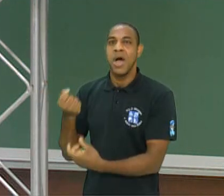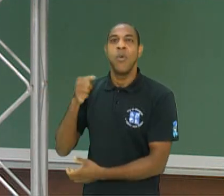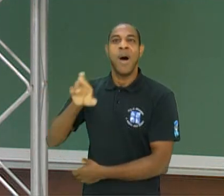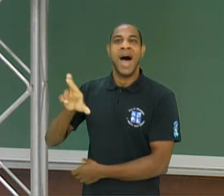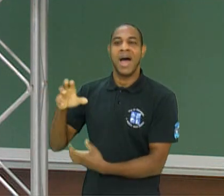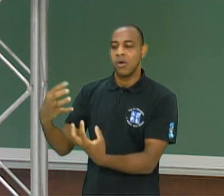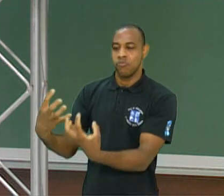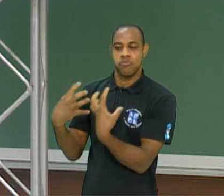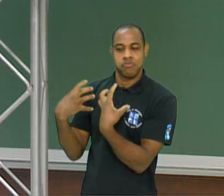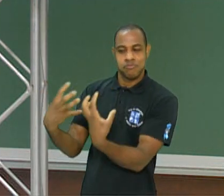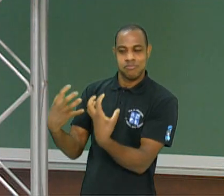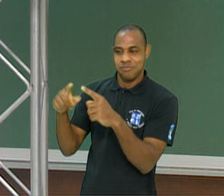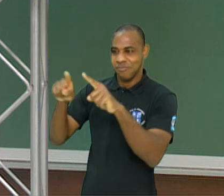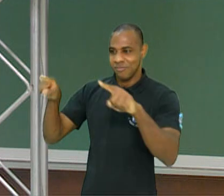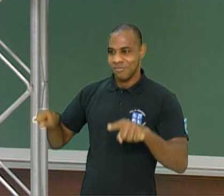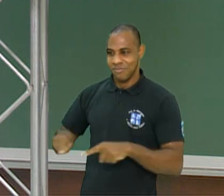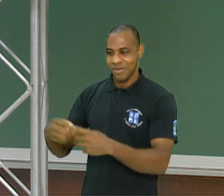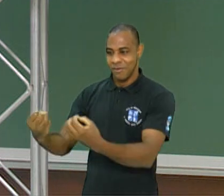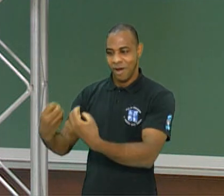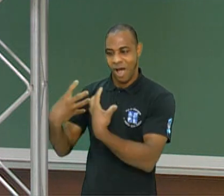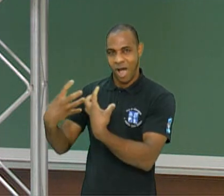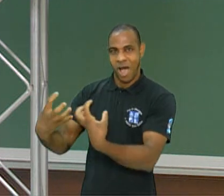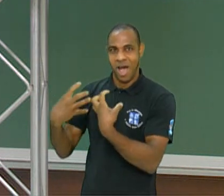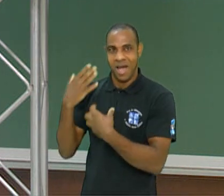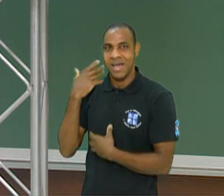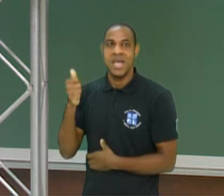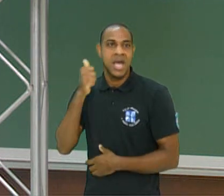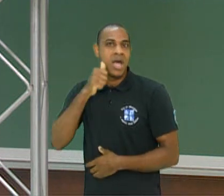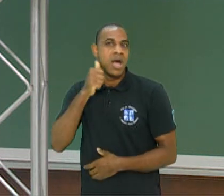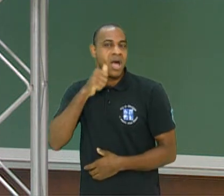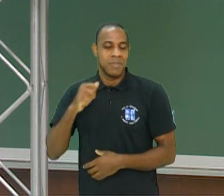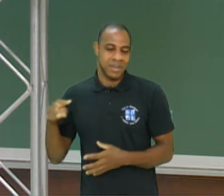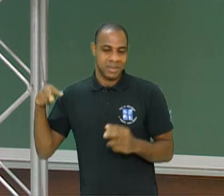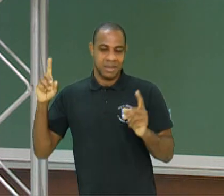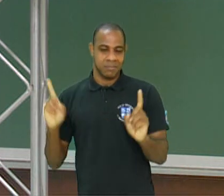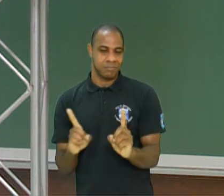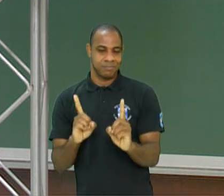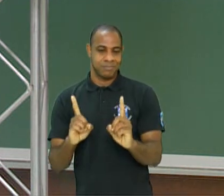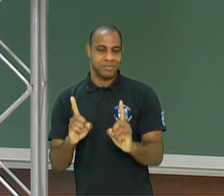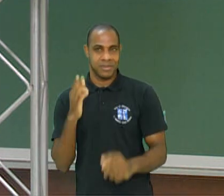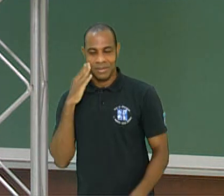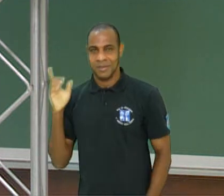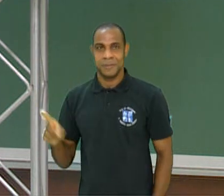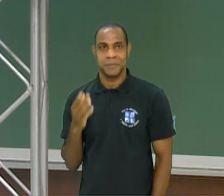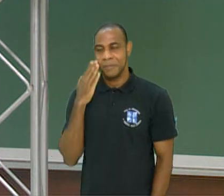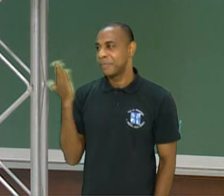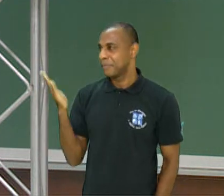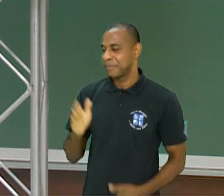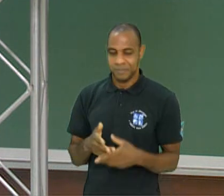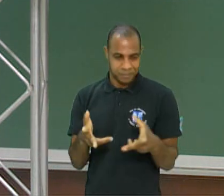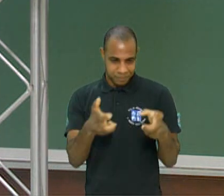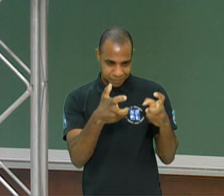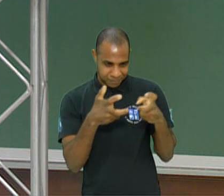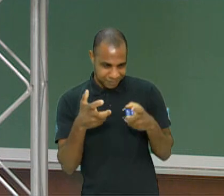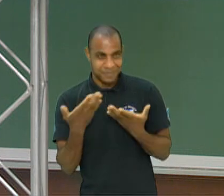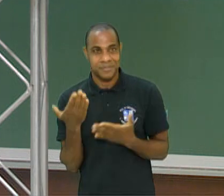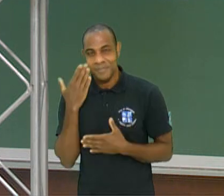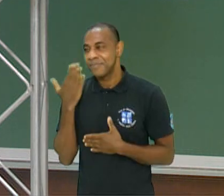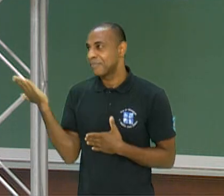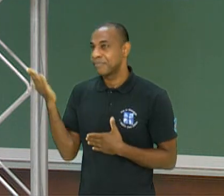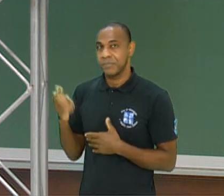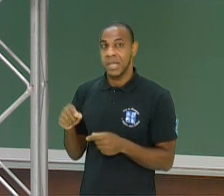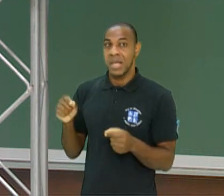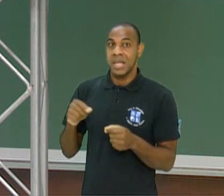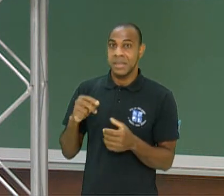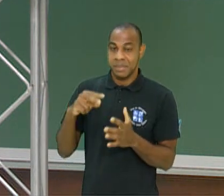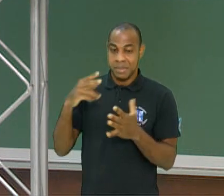e a garotinha, né, a menina, está ali na frente dele, tá? Beleza. Interpretado isso, claro que na hora que você está fazendo a prova tem que ser